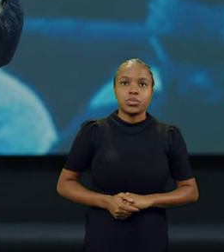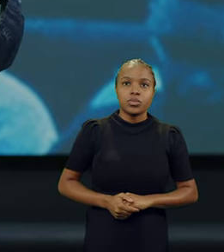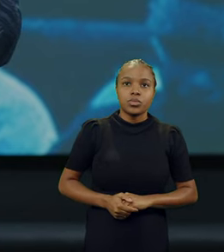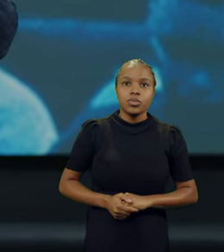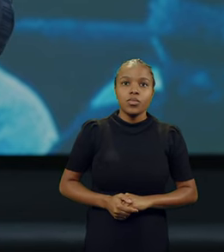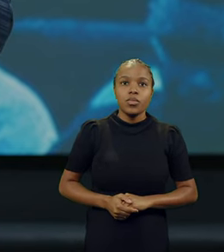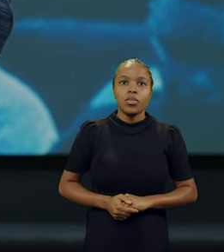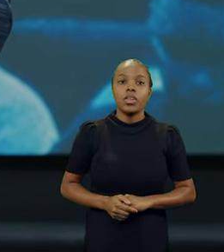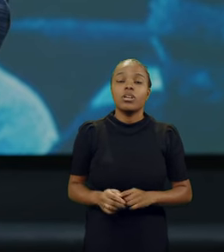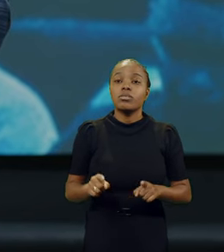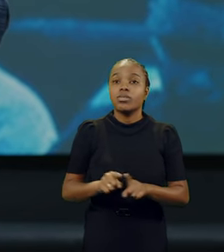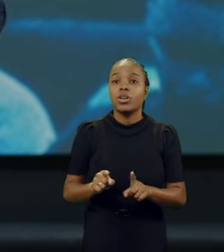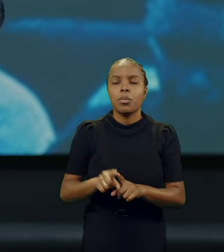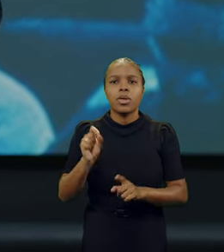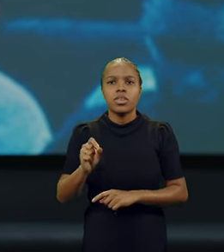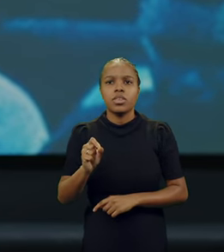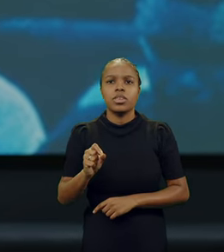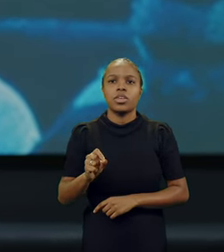João Batista.